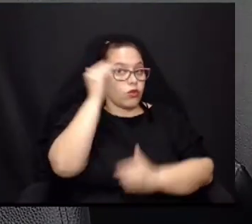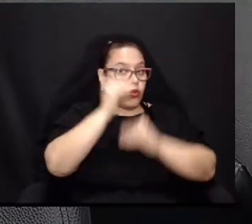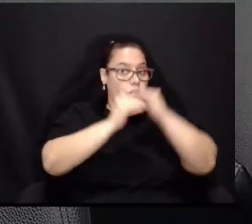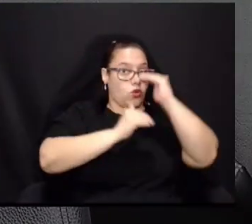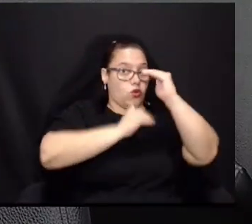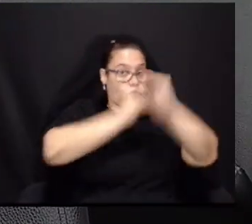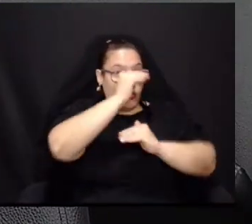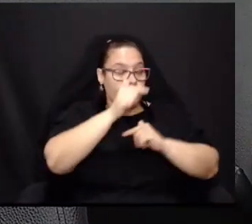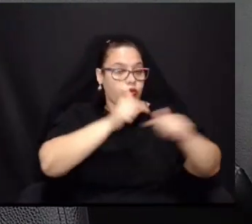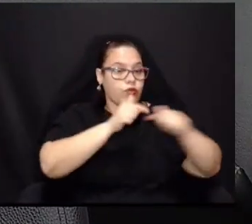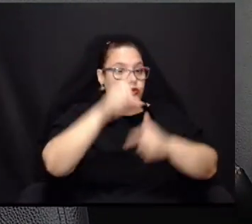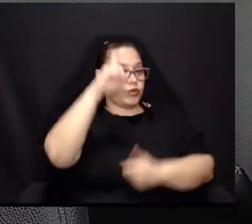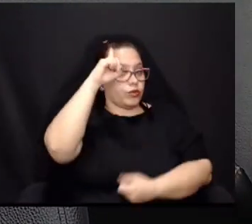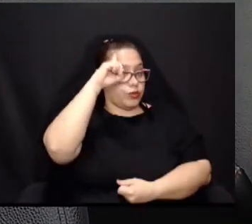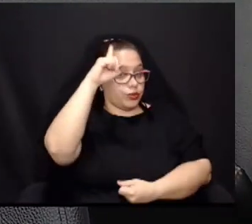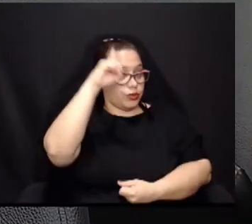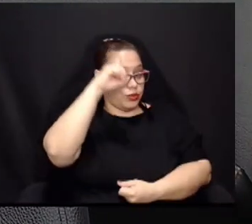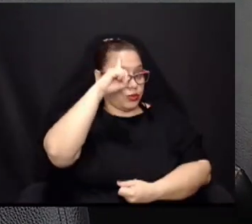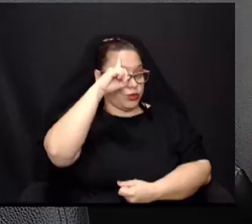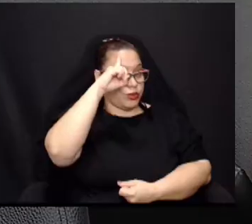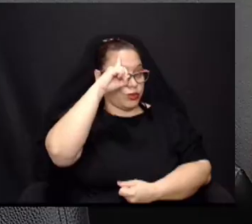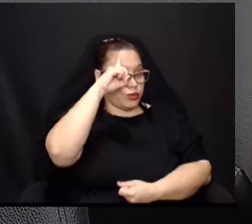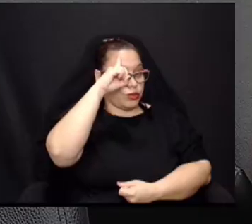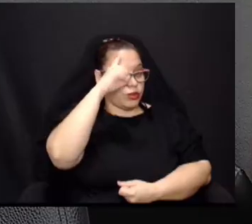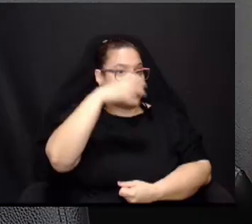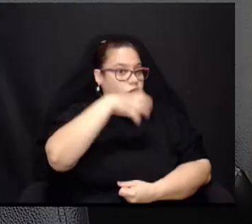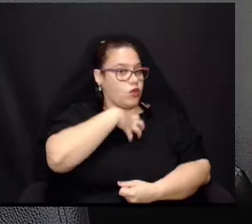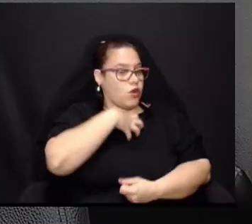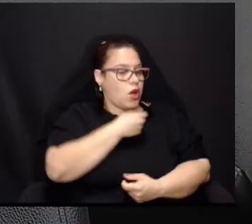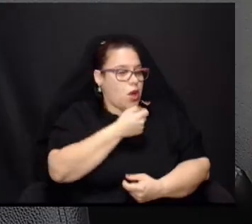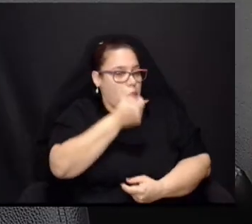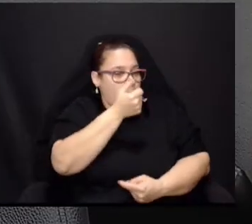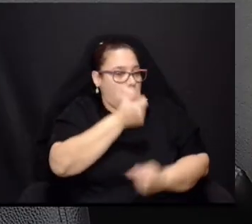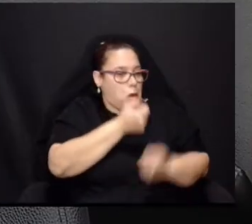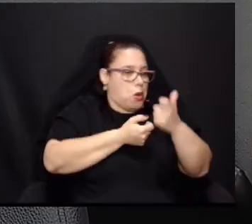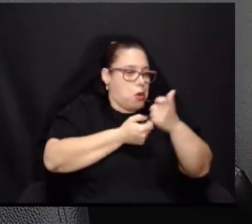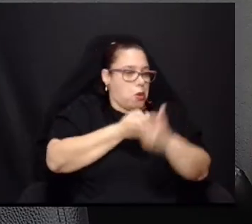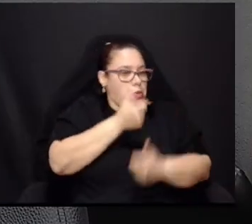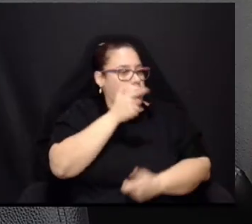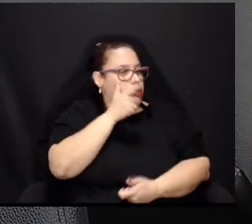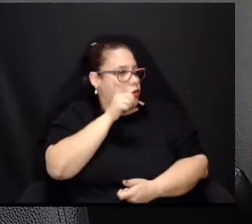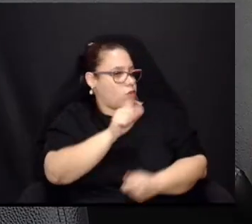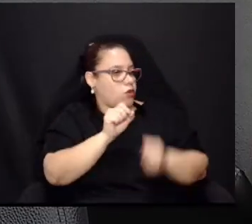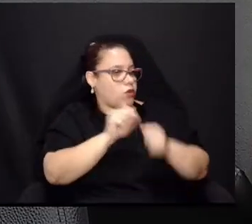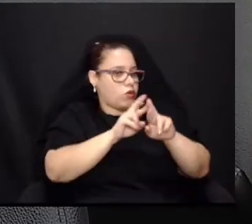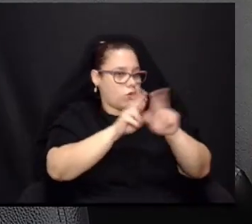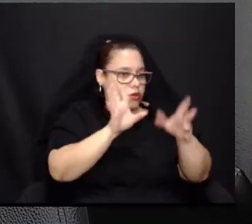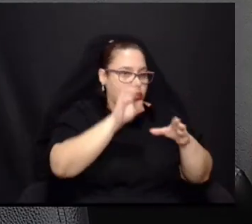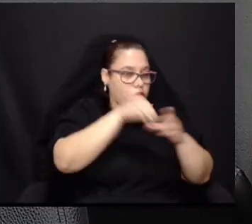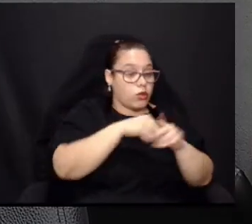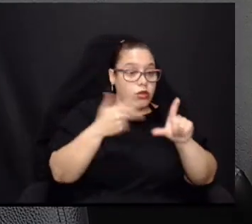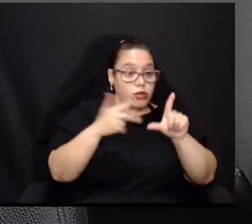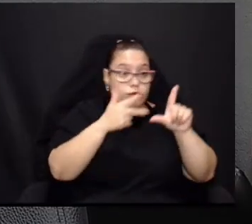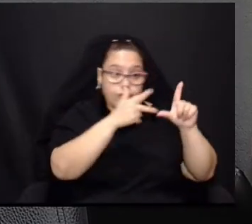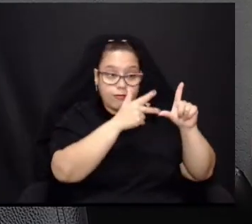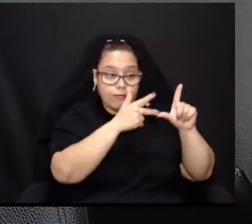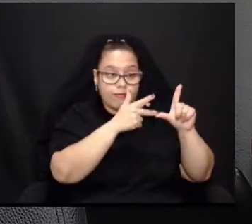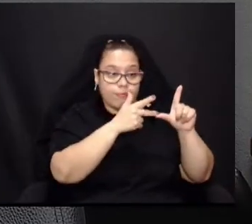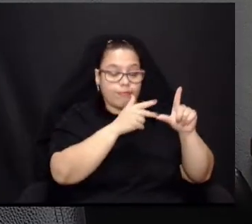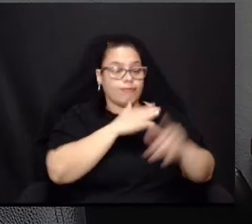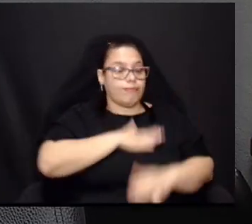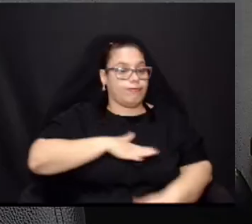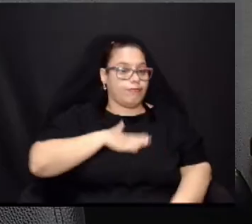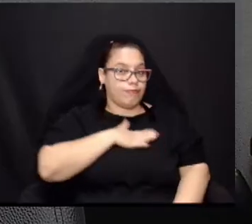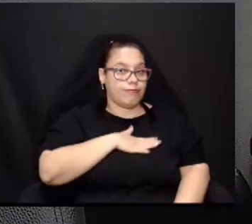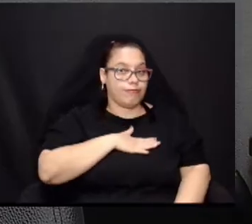dia a dia, sentir que aos pouquinhos a gente consegue fazer a diferença dentro do legislativo, e a gente gostaria que isso se refletisse também